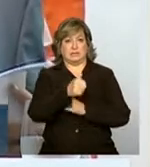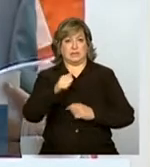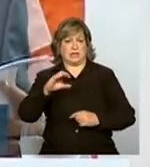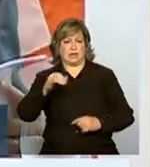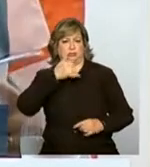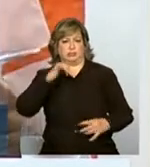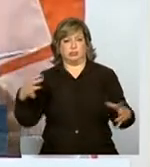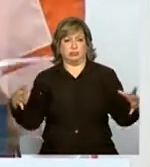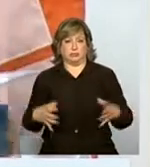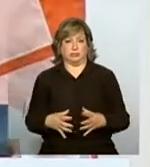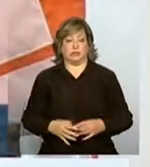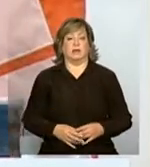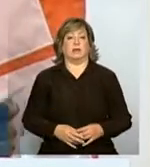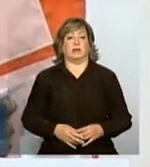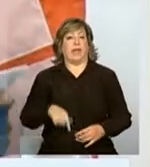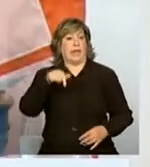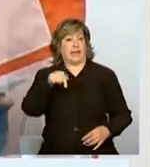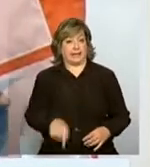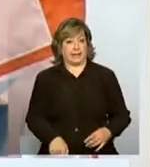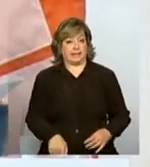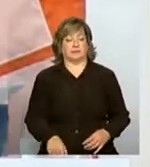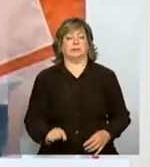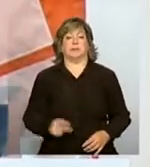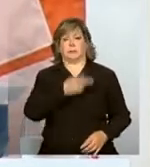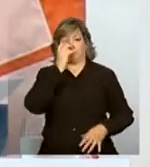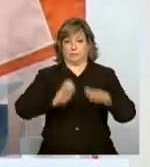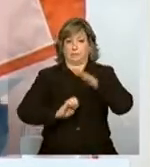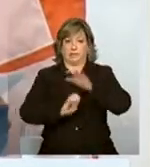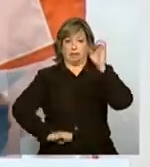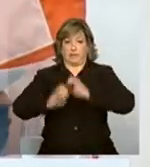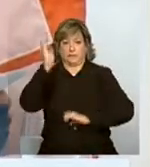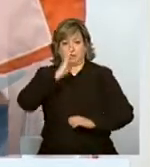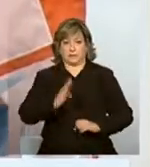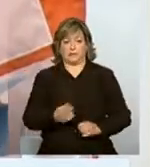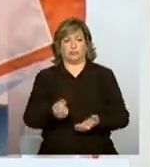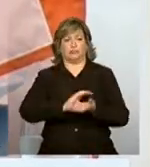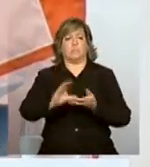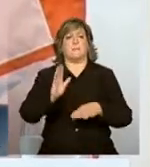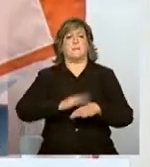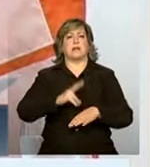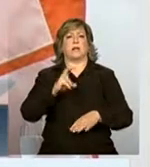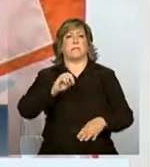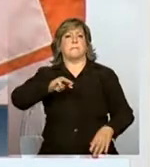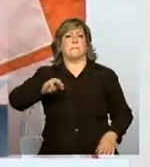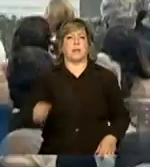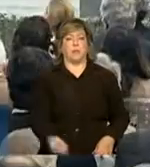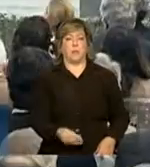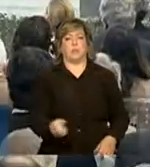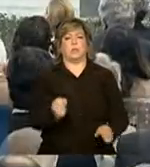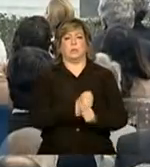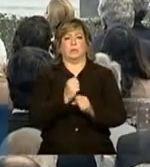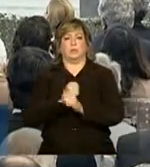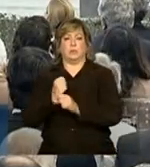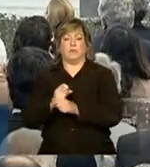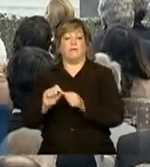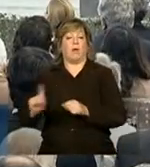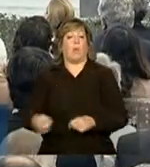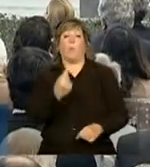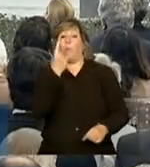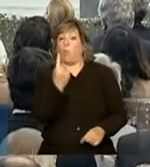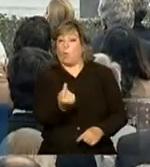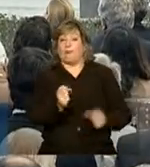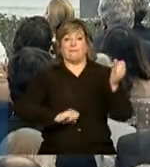Aqui, empresários brasileiros investiram mais de 50 milhões para construir a única fábrica